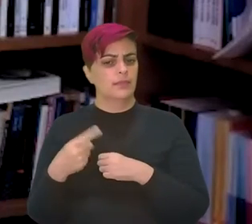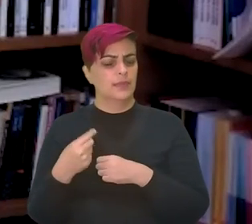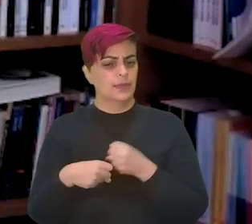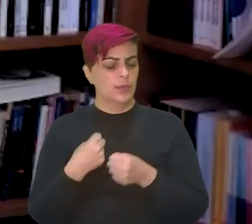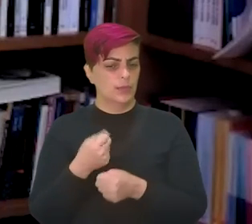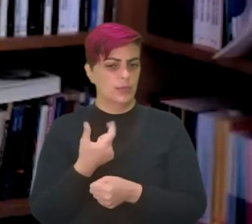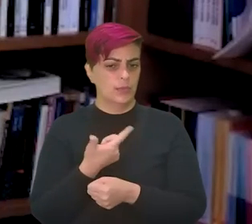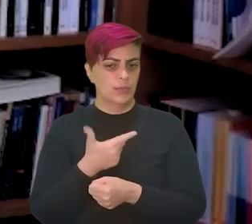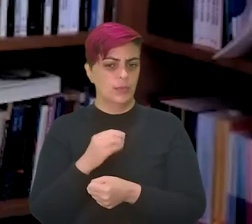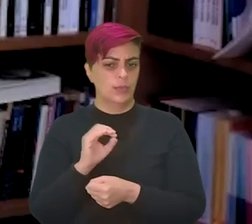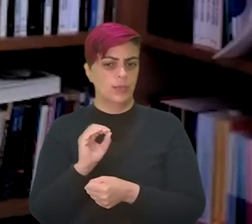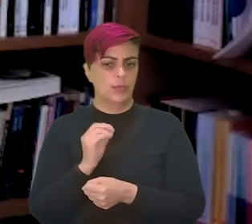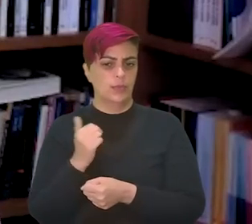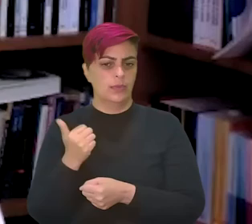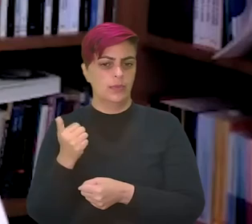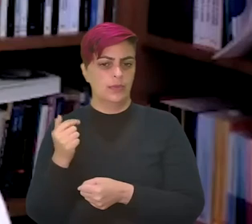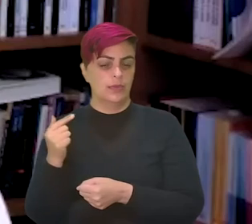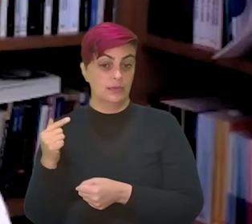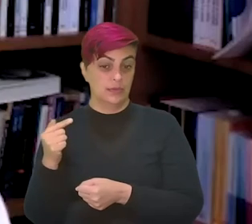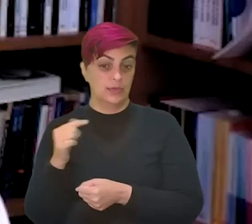2017, ele já tinha